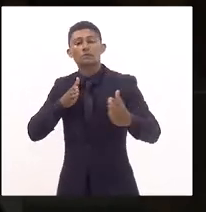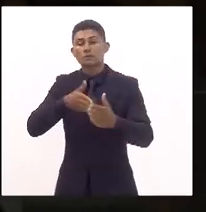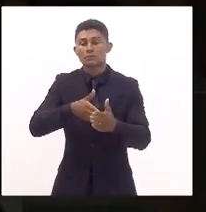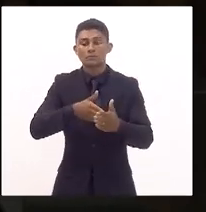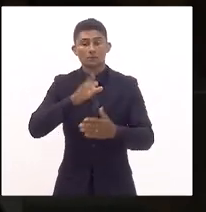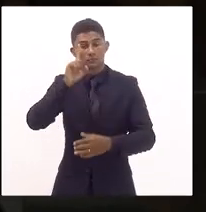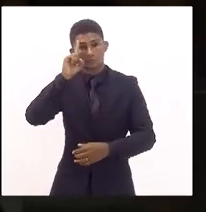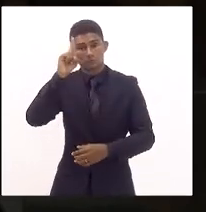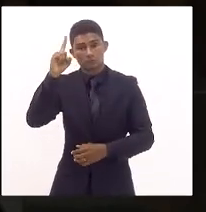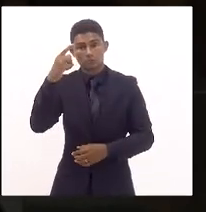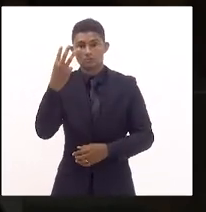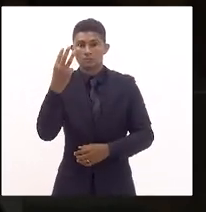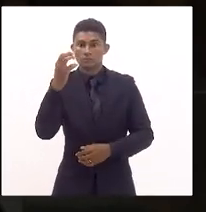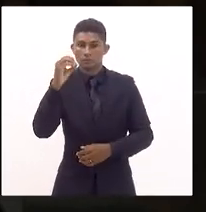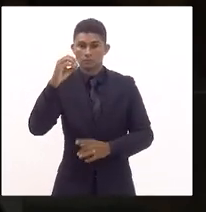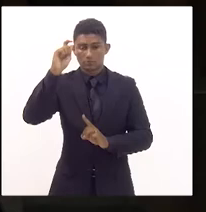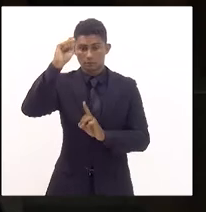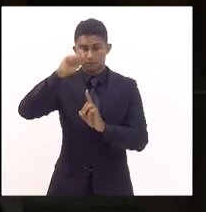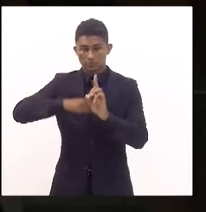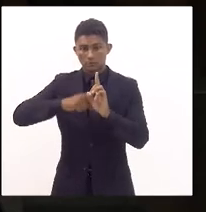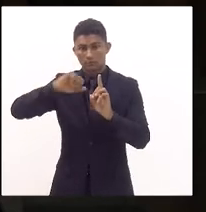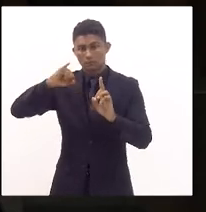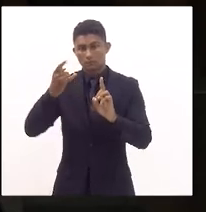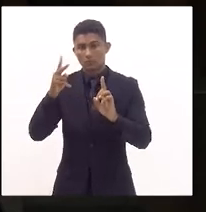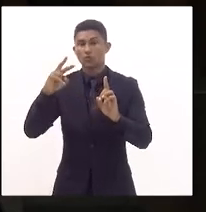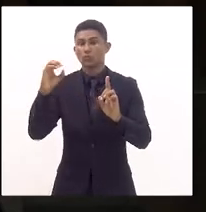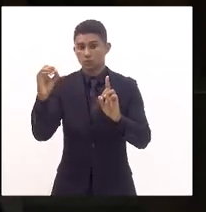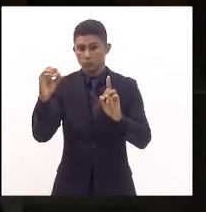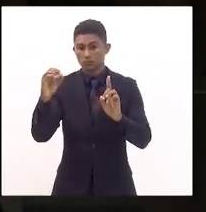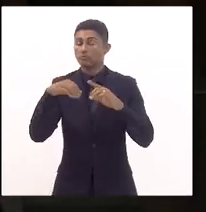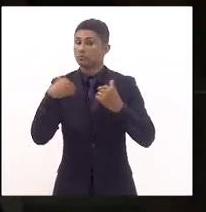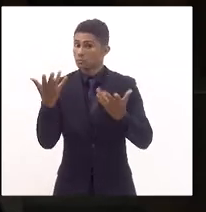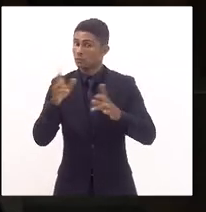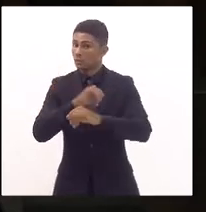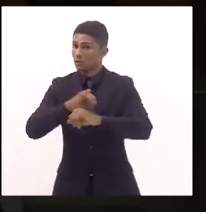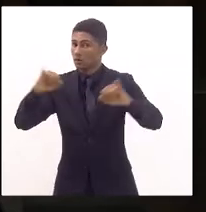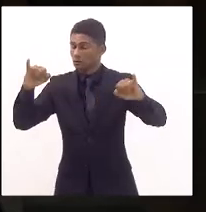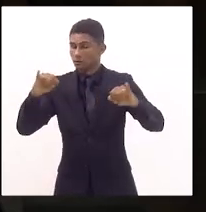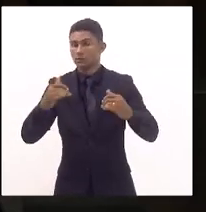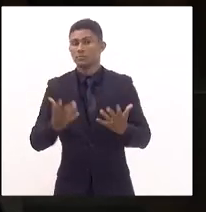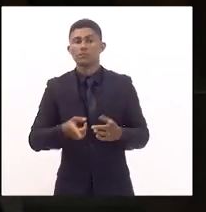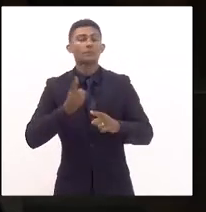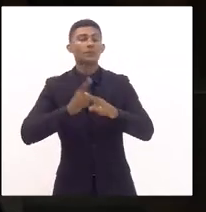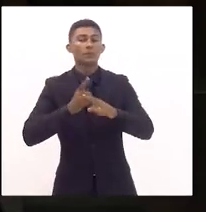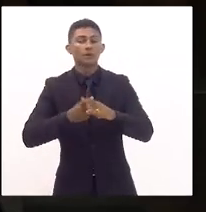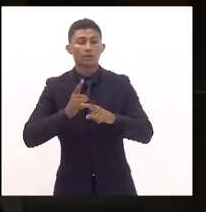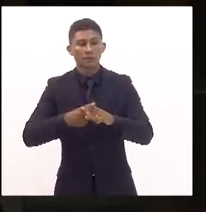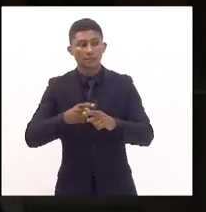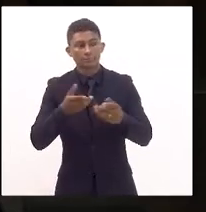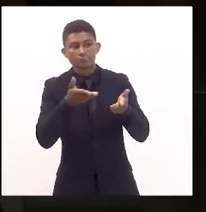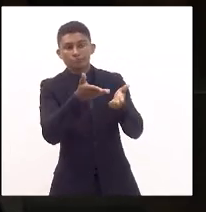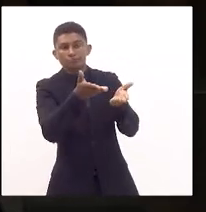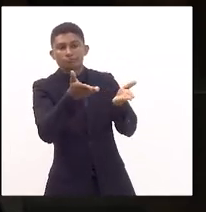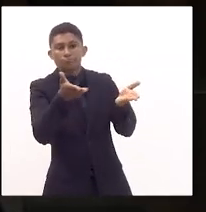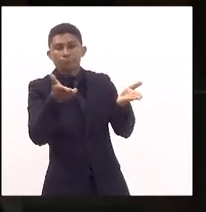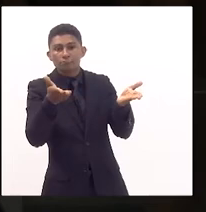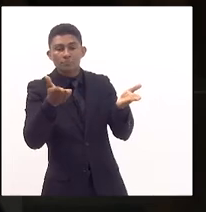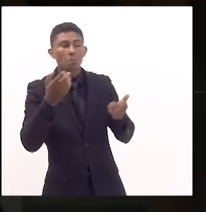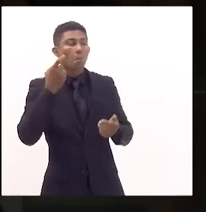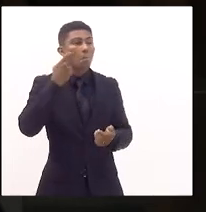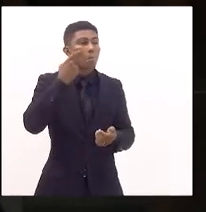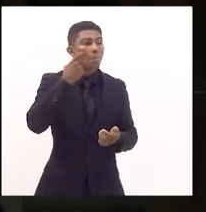junho. Ainda chama atenção para esse ponto. Porque todos aqueles que estão decidindo sobre